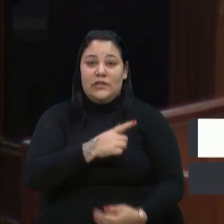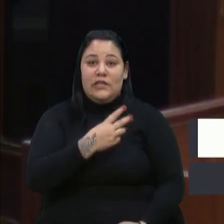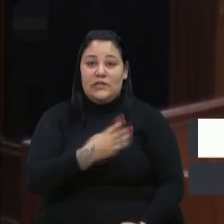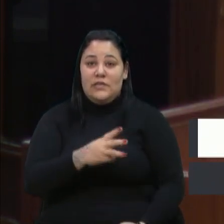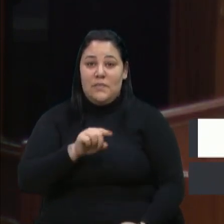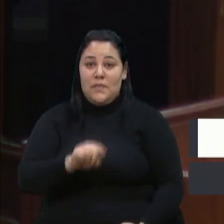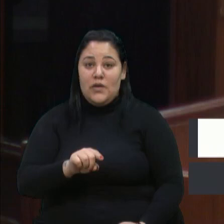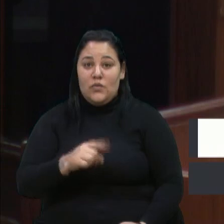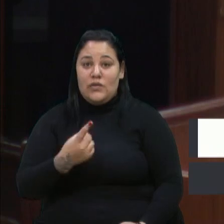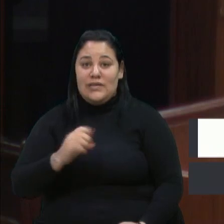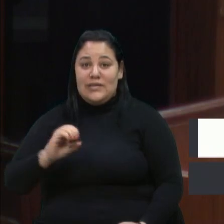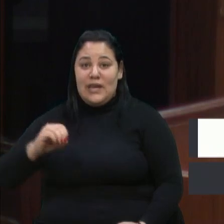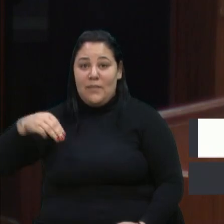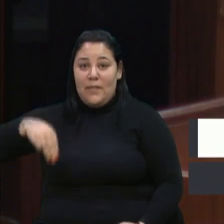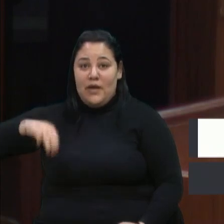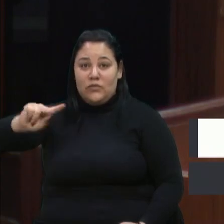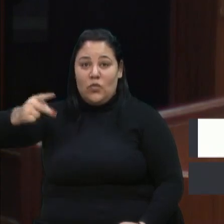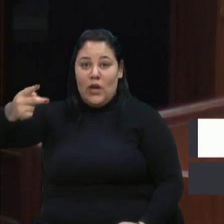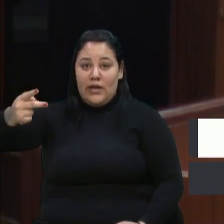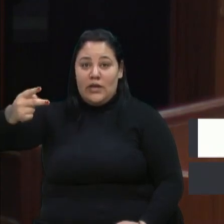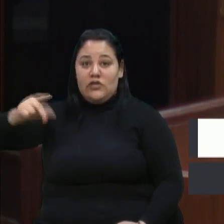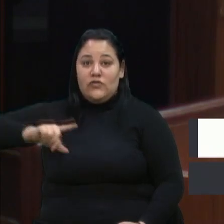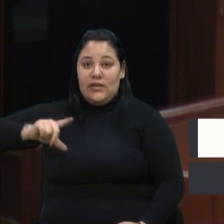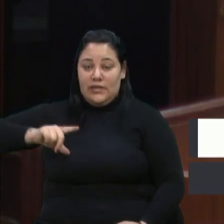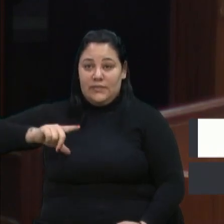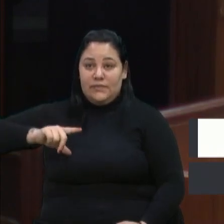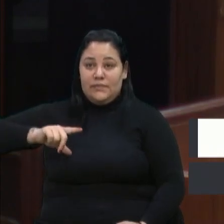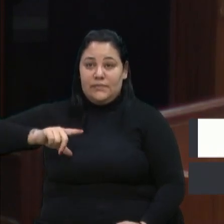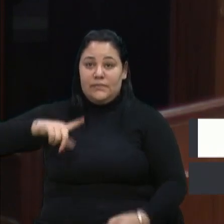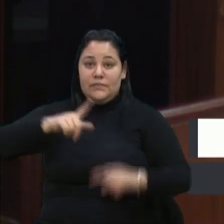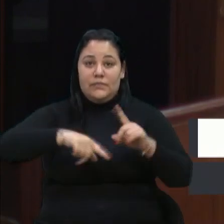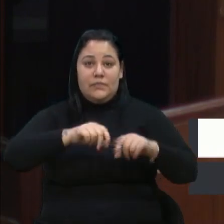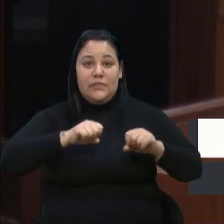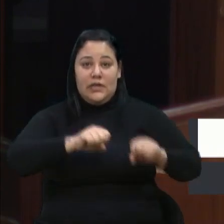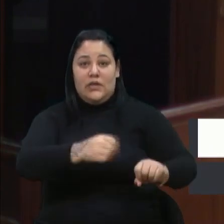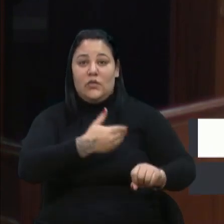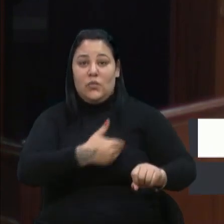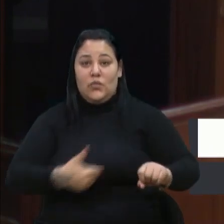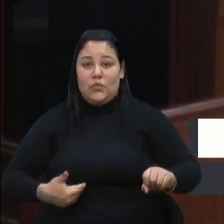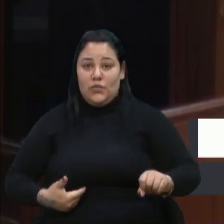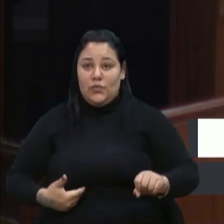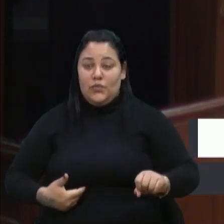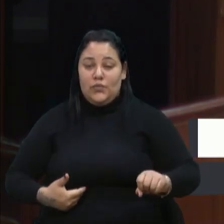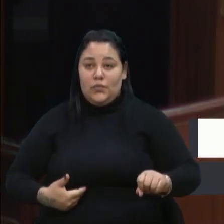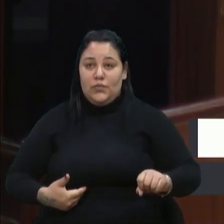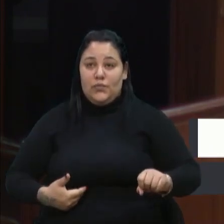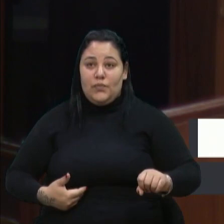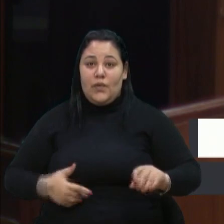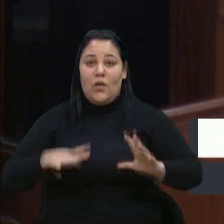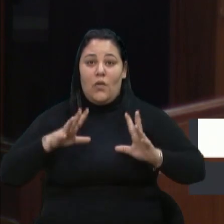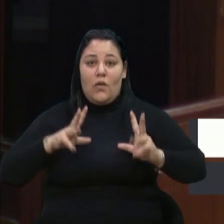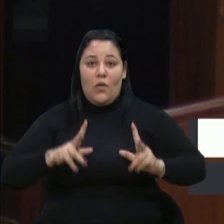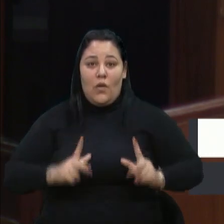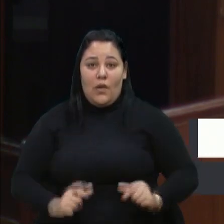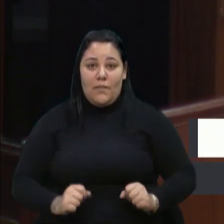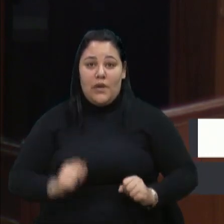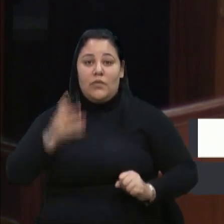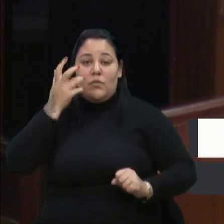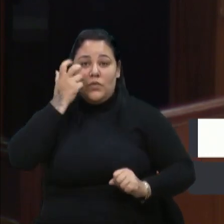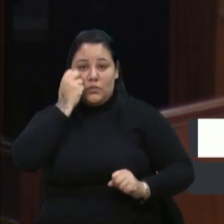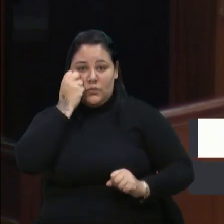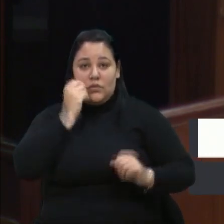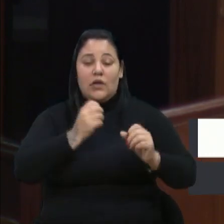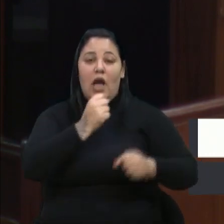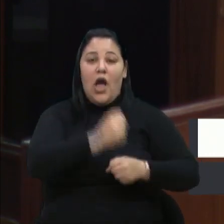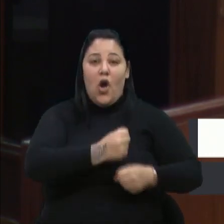quadrados. Então, nós teremos mercado público, a vigilância do patrimônio, as obras e serviços vão